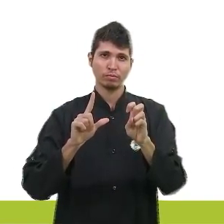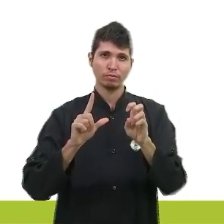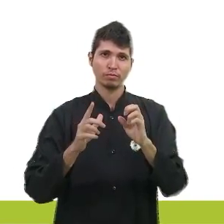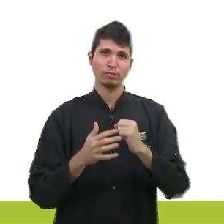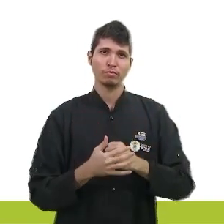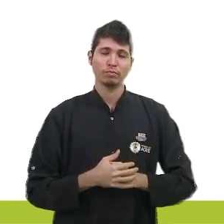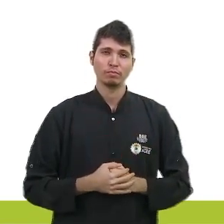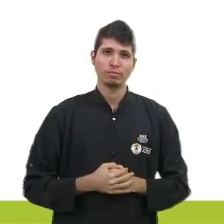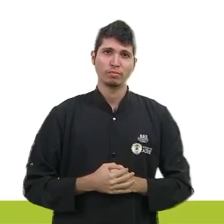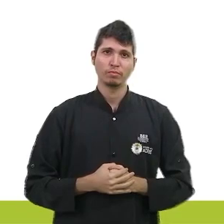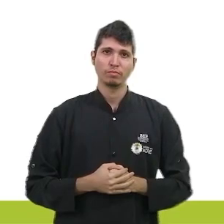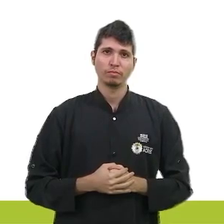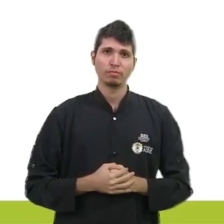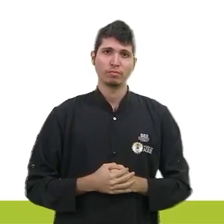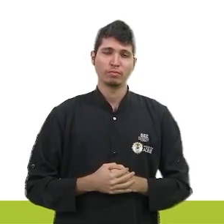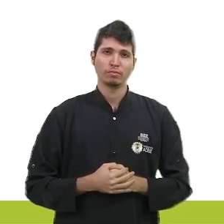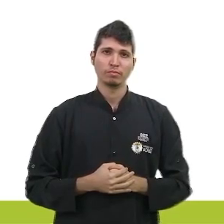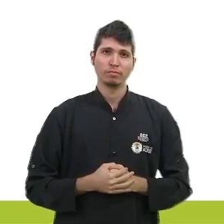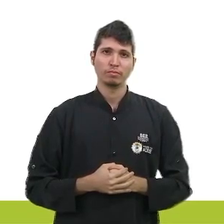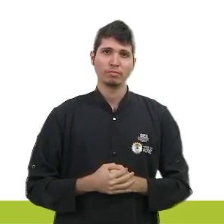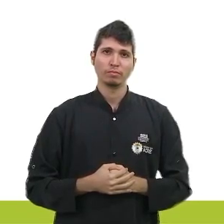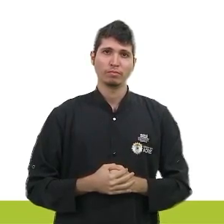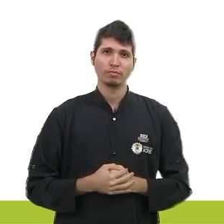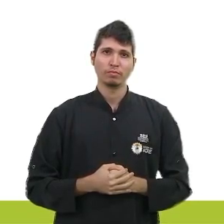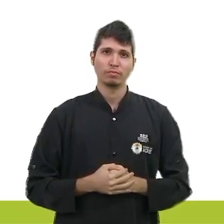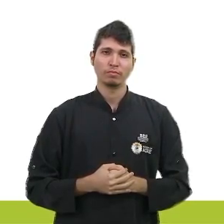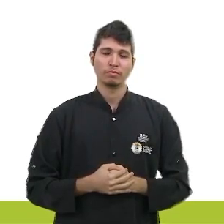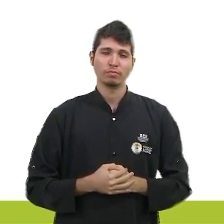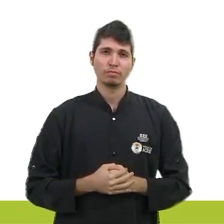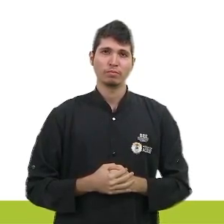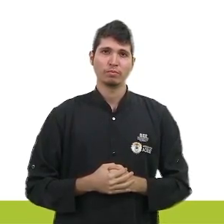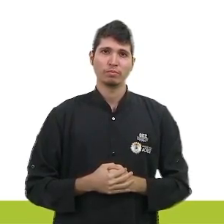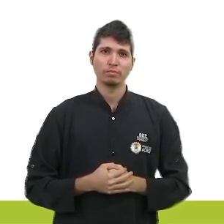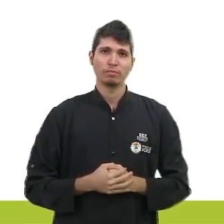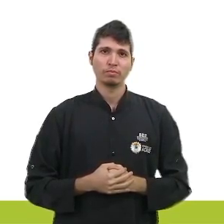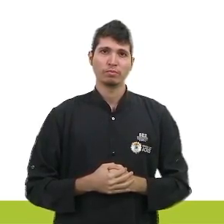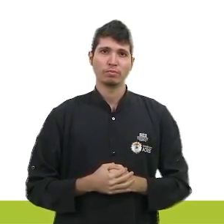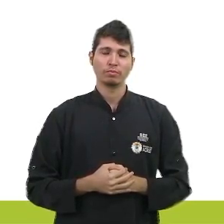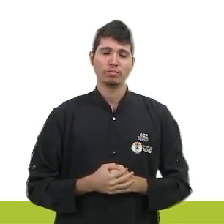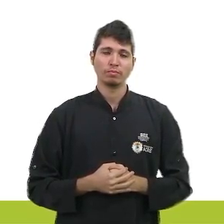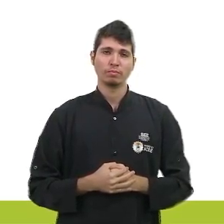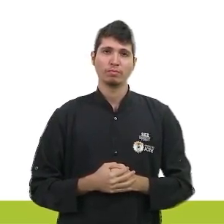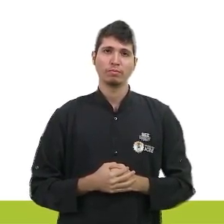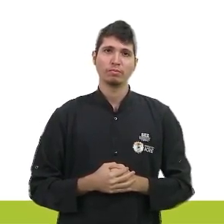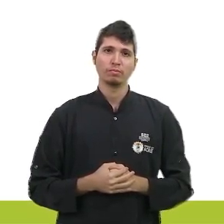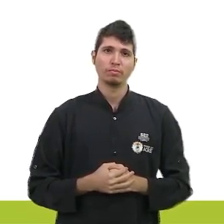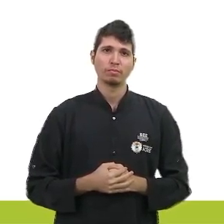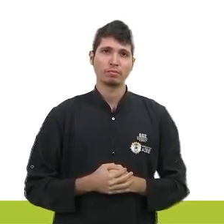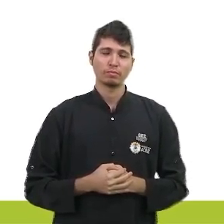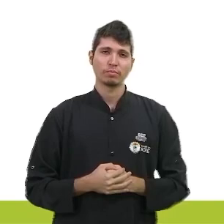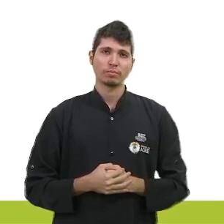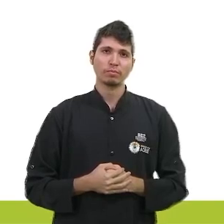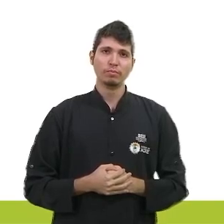aqui. Deixa eu apagar aqui para a gente ter um pouquinho de espaço e verificar o que acontece.